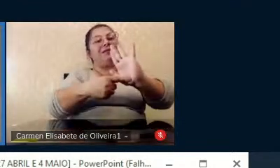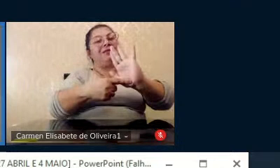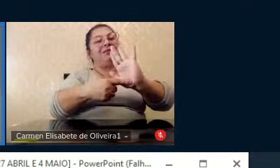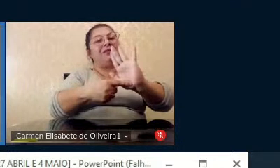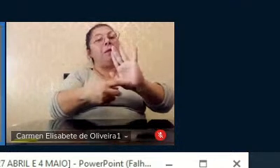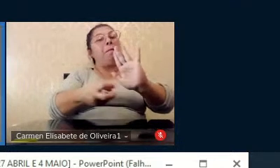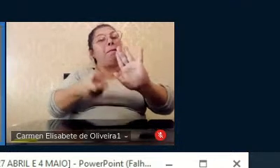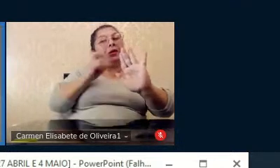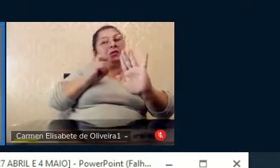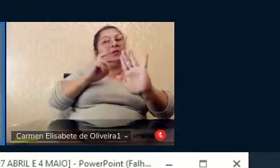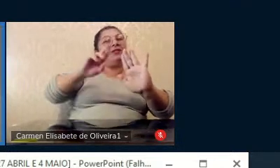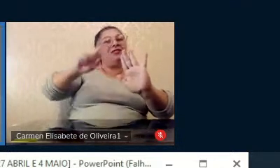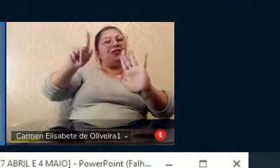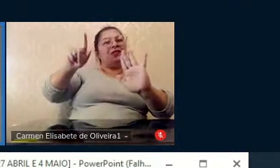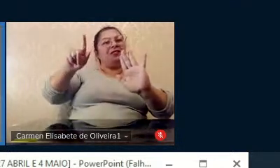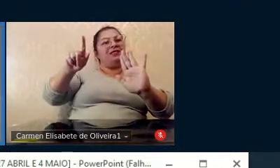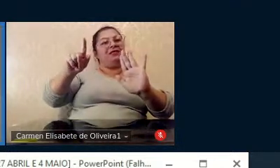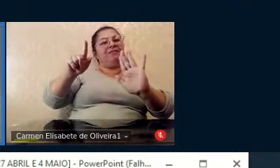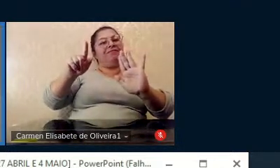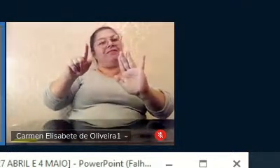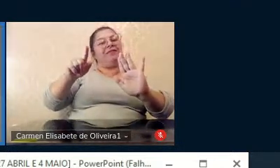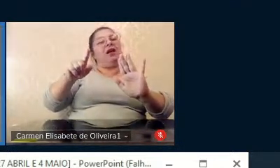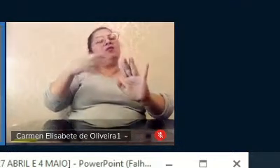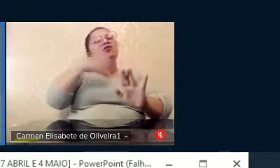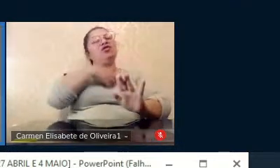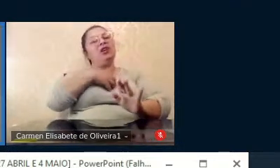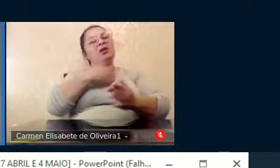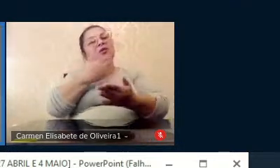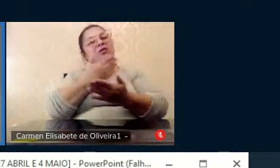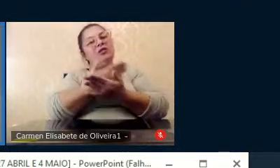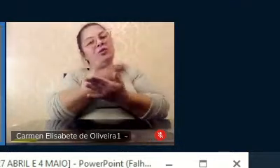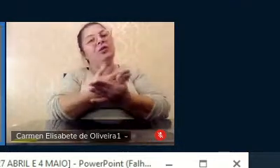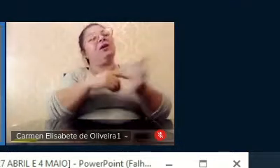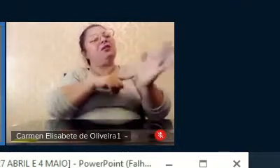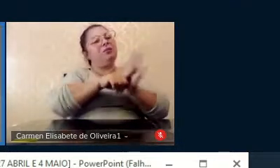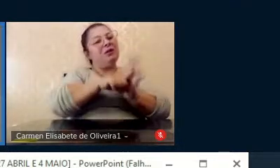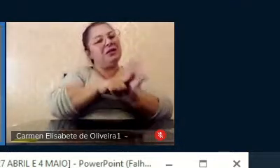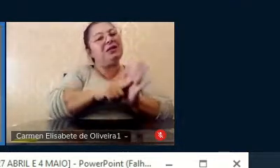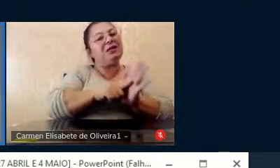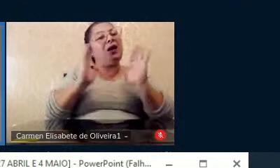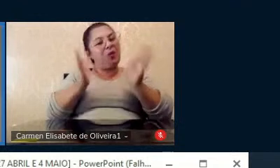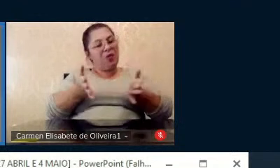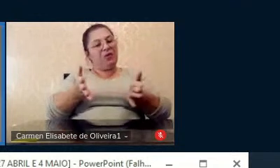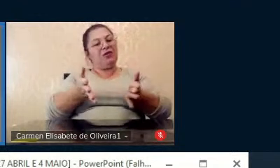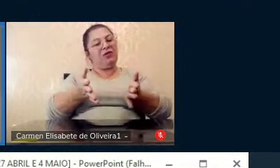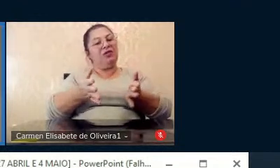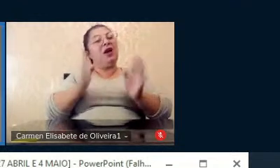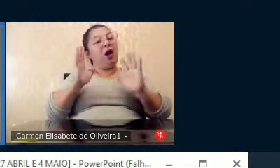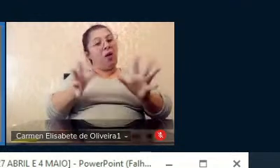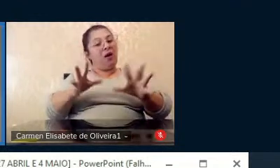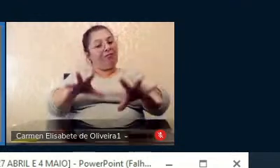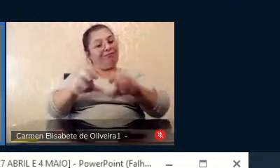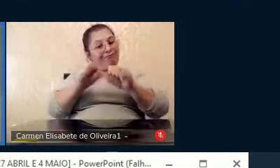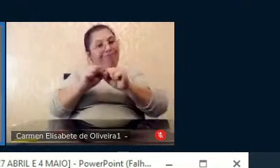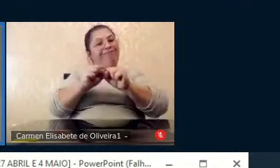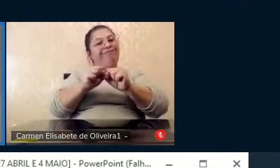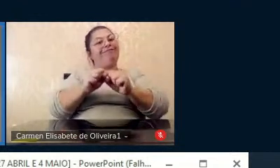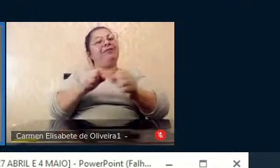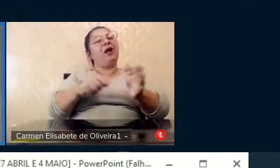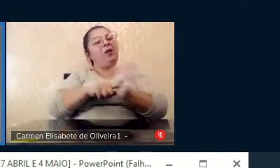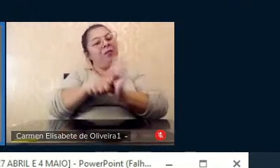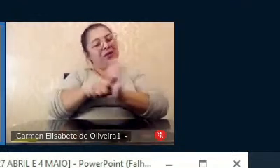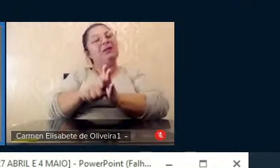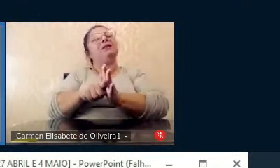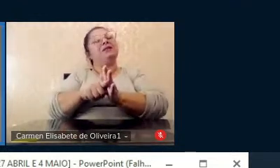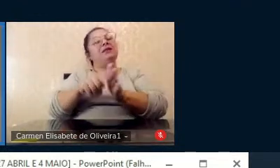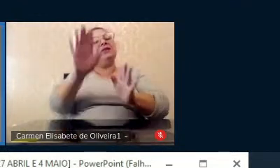esse diferencial, são outros campos de estudo que abraçaram a causa e que estão fazendo produções e pesquisas na